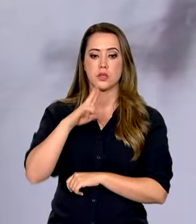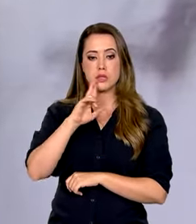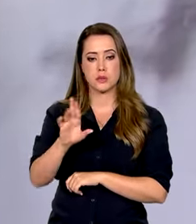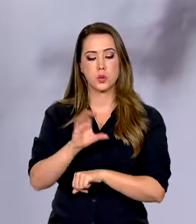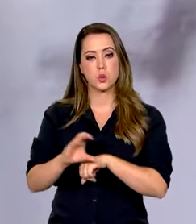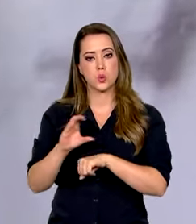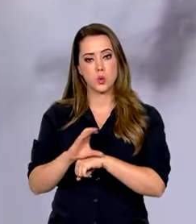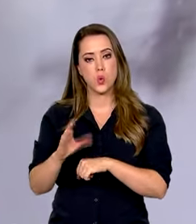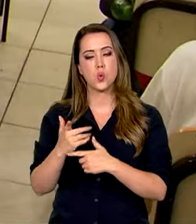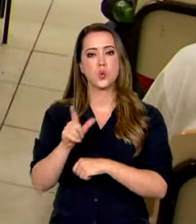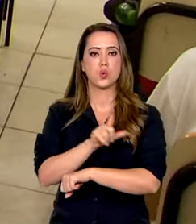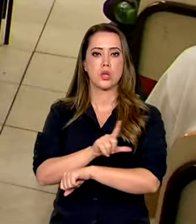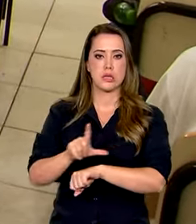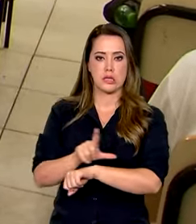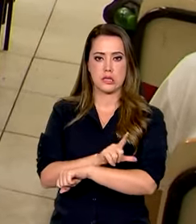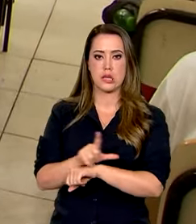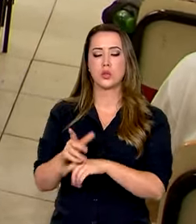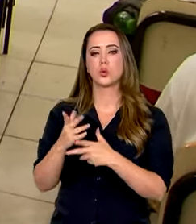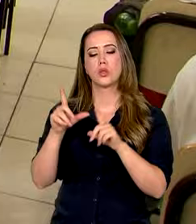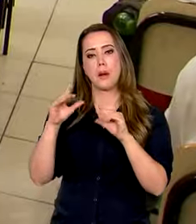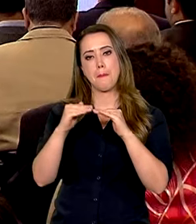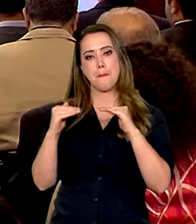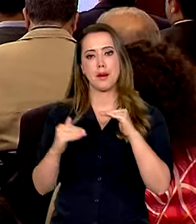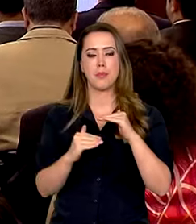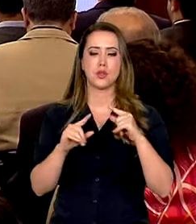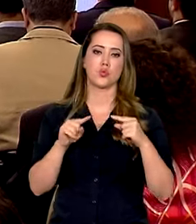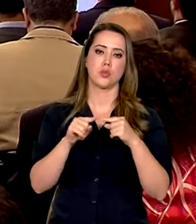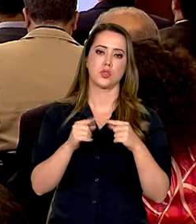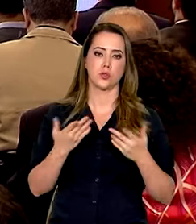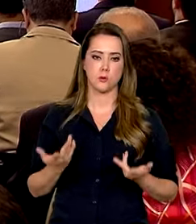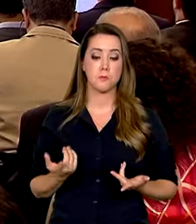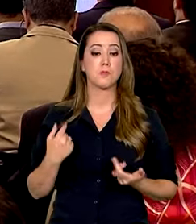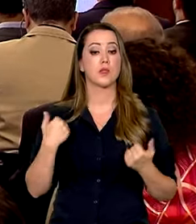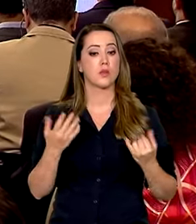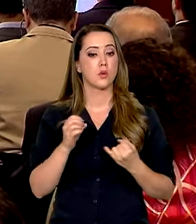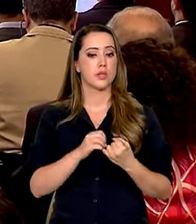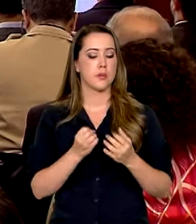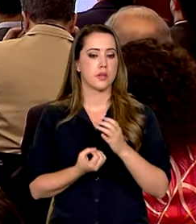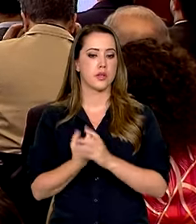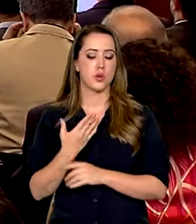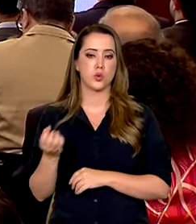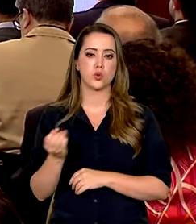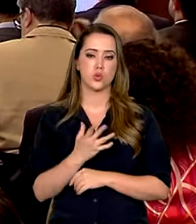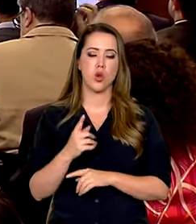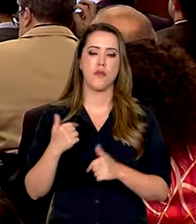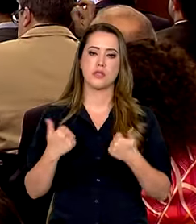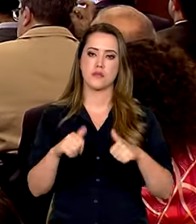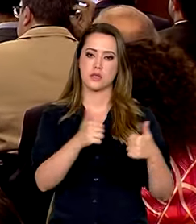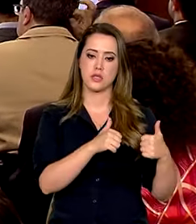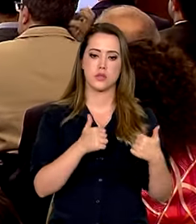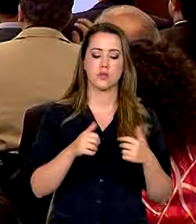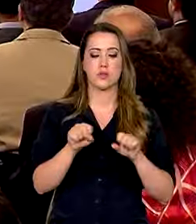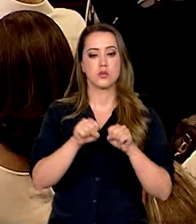cursos de licenciatura ficou abaixo do esperado por isso o Inep lançou novos indicadores